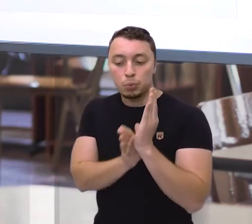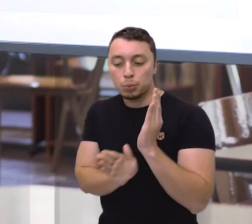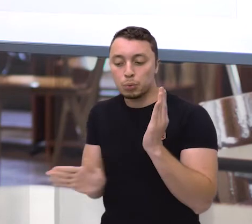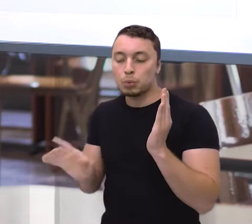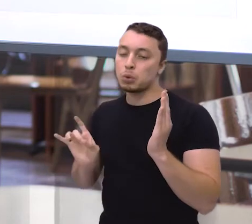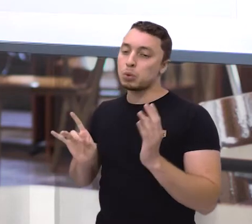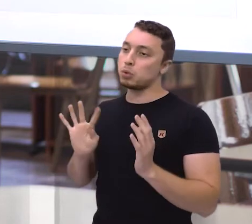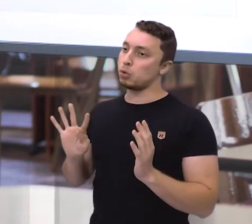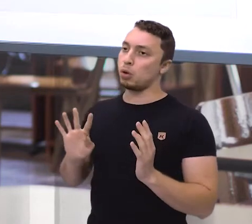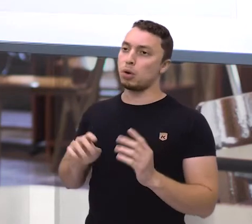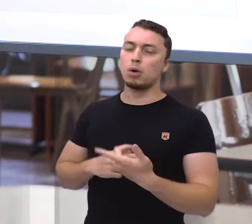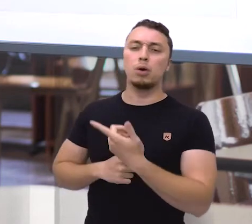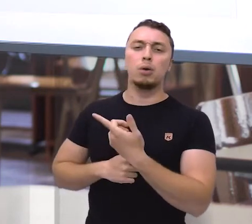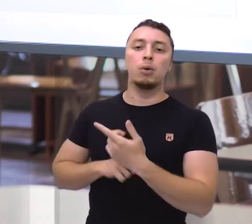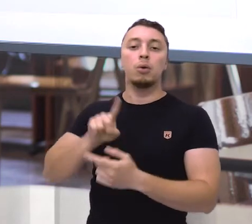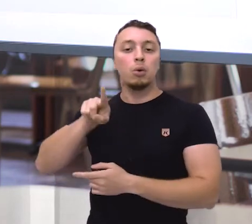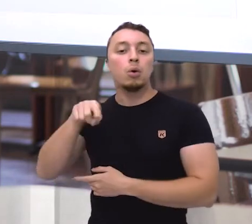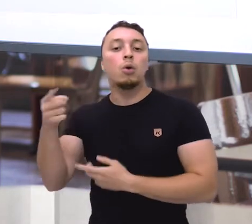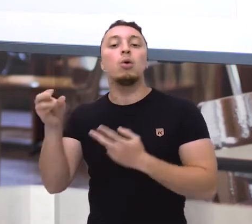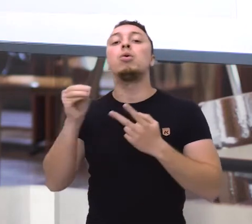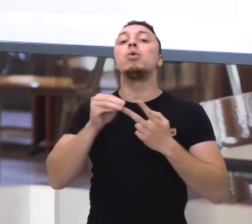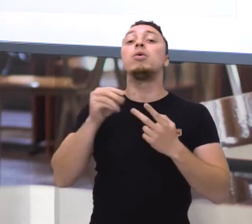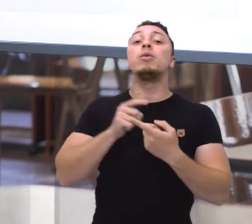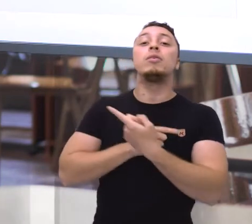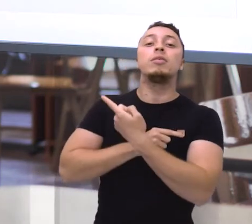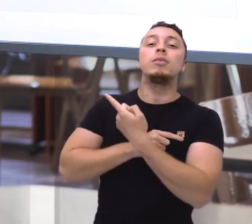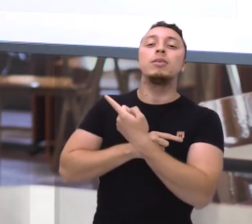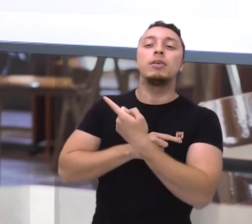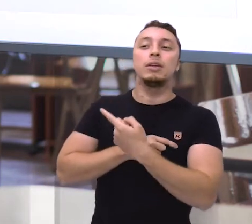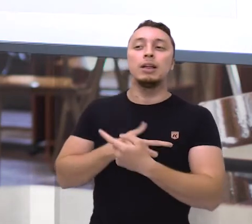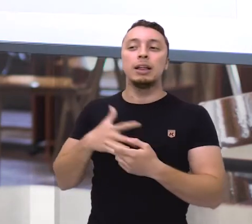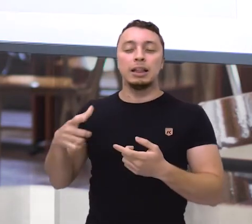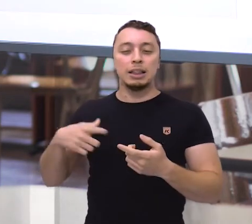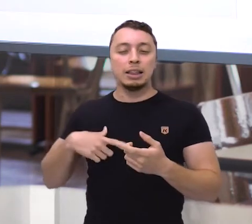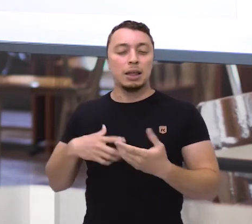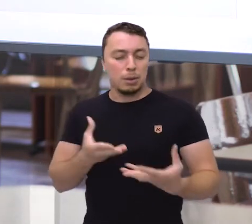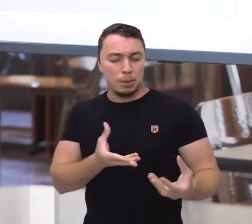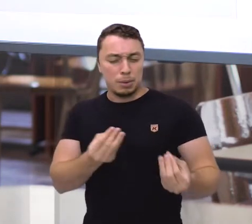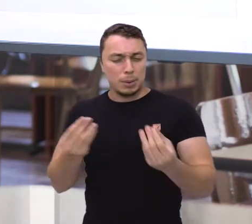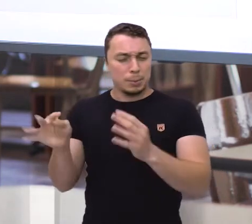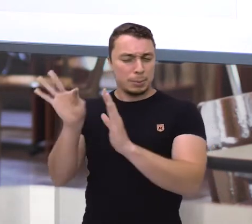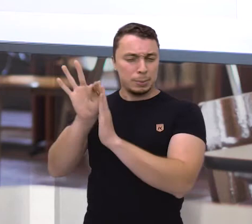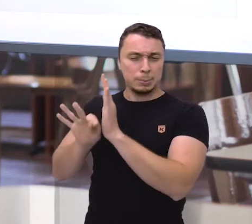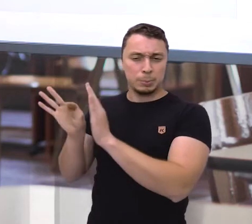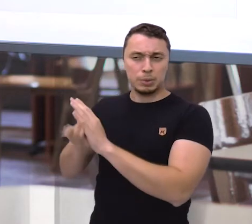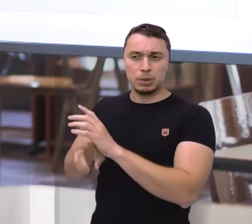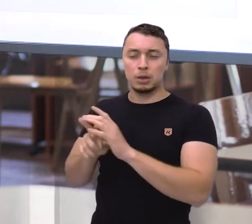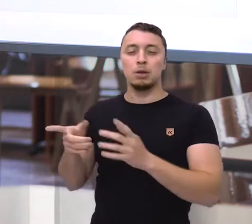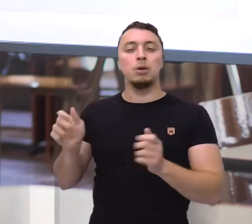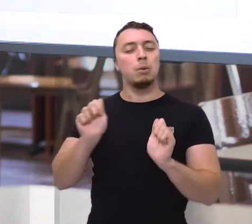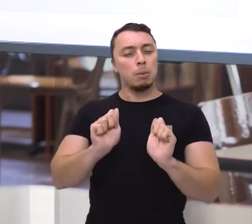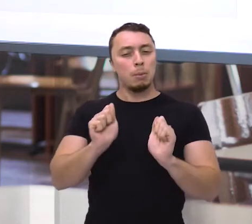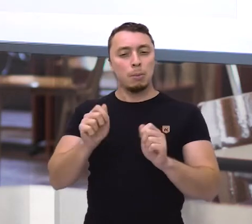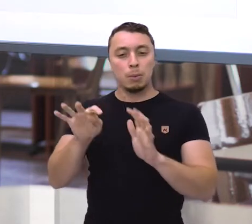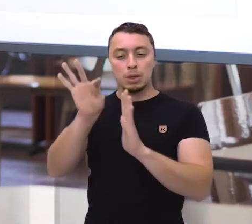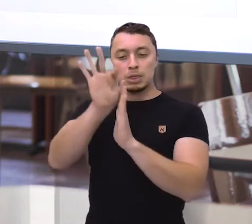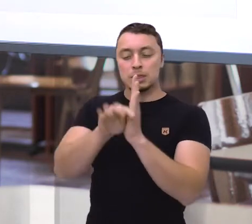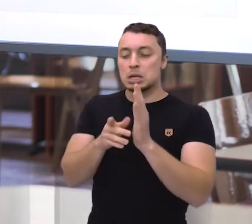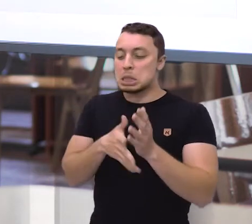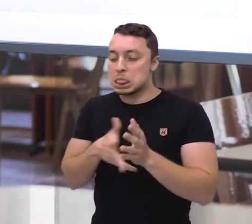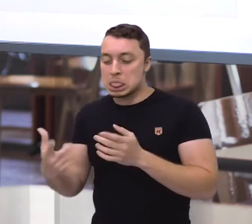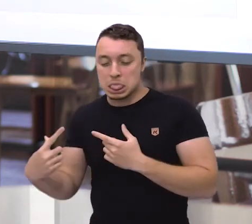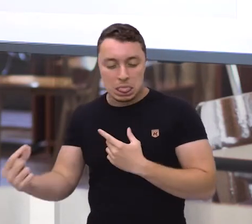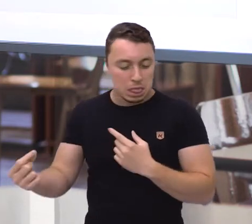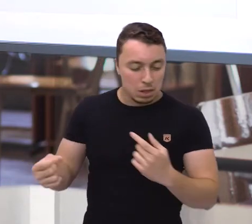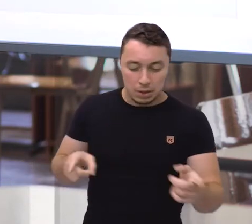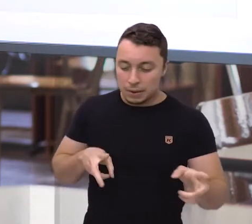Enquanto que o hipertexto, ele traz aqui possibilidades de leitura. Você pode caminhar para o lado